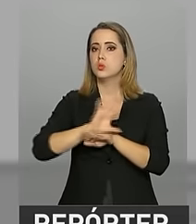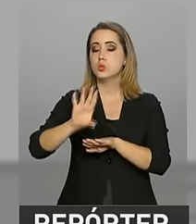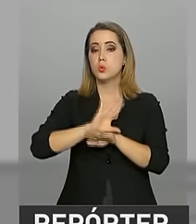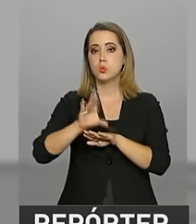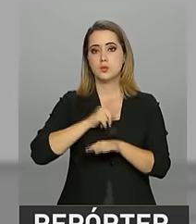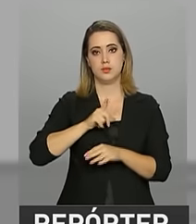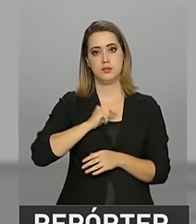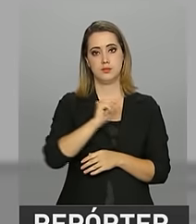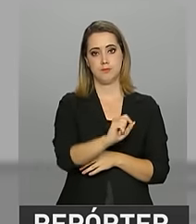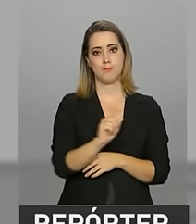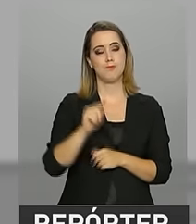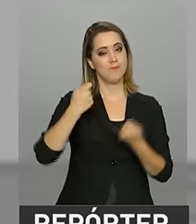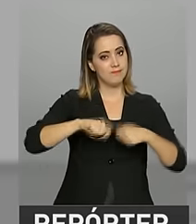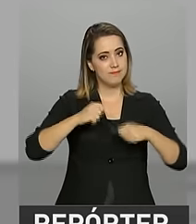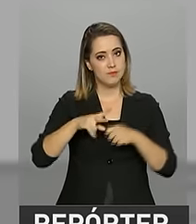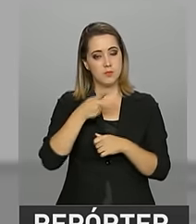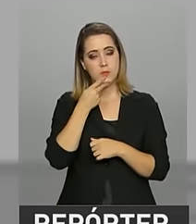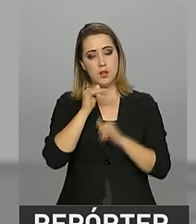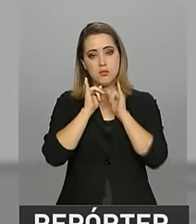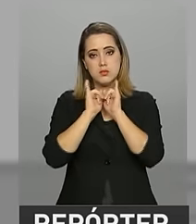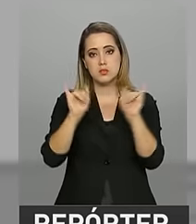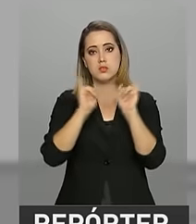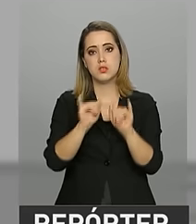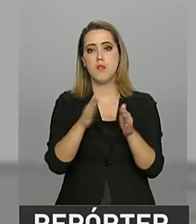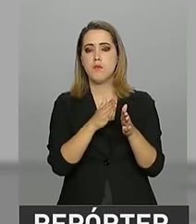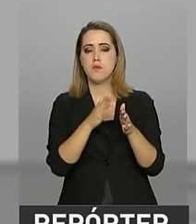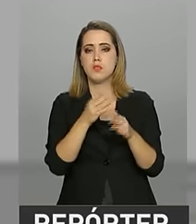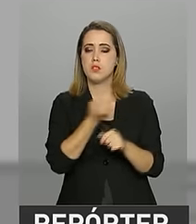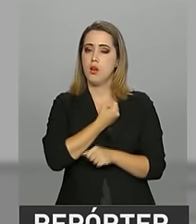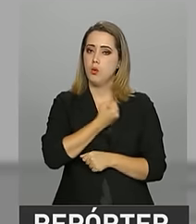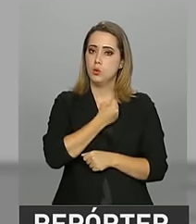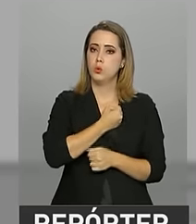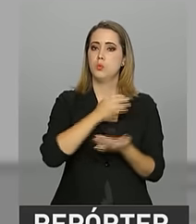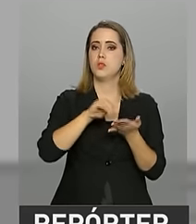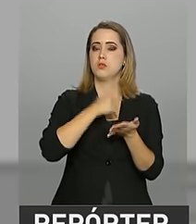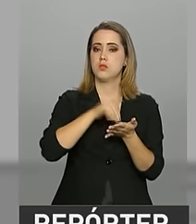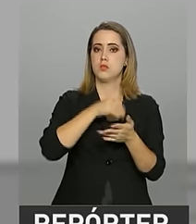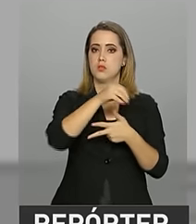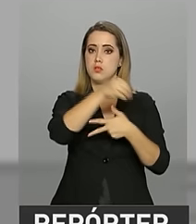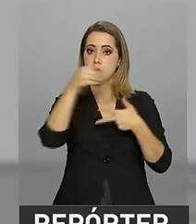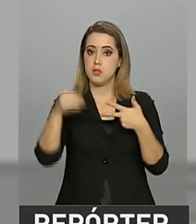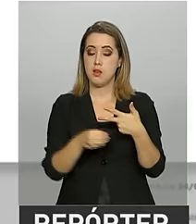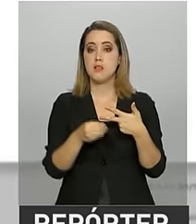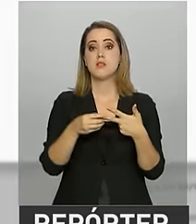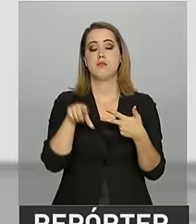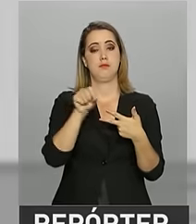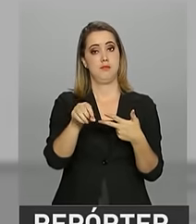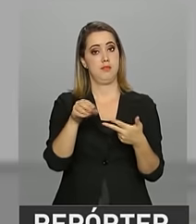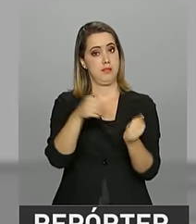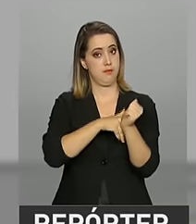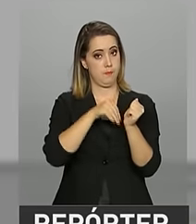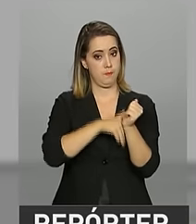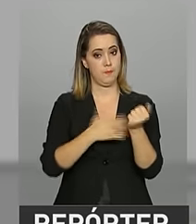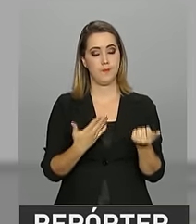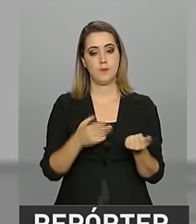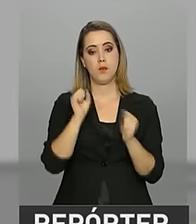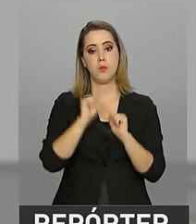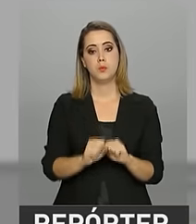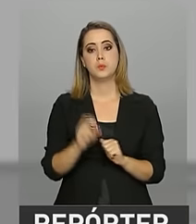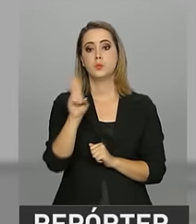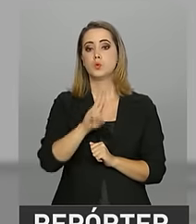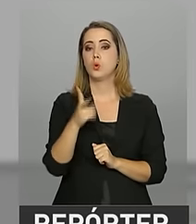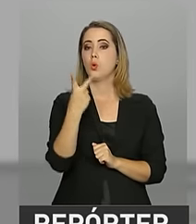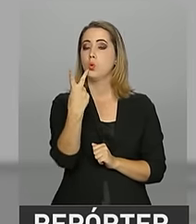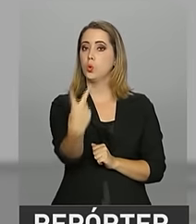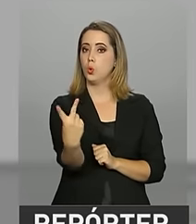é preciso informar o número de inscrição e a senha usados no ENEM de 2016 os alunos podem selecionar